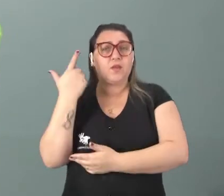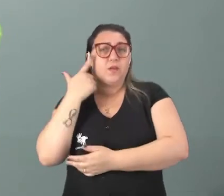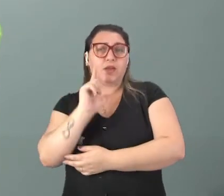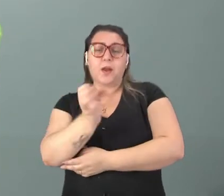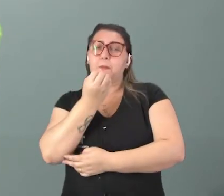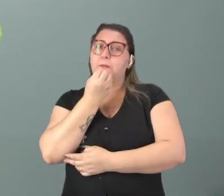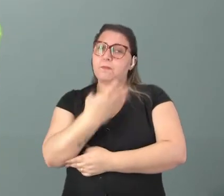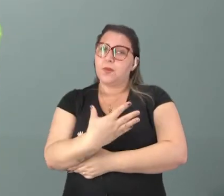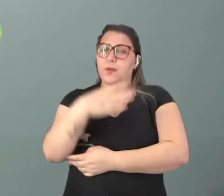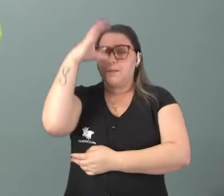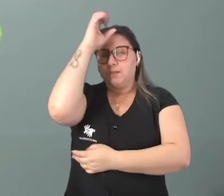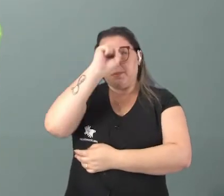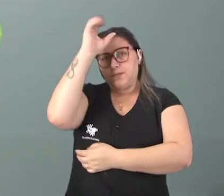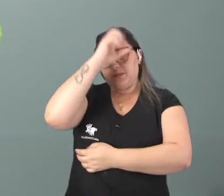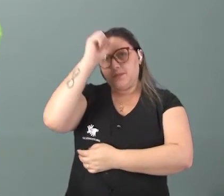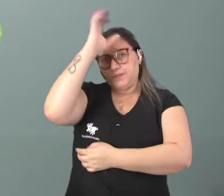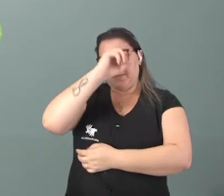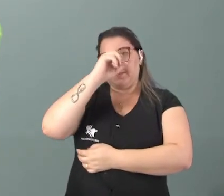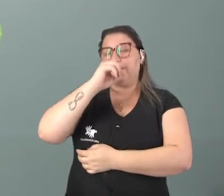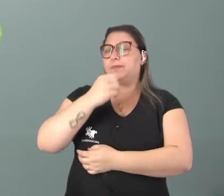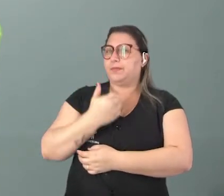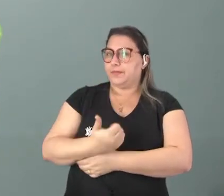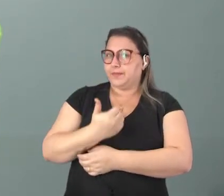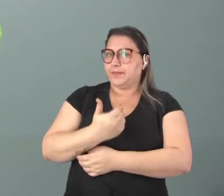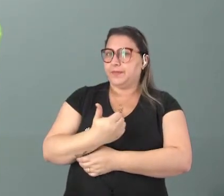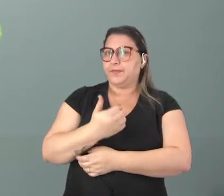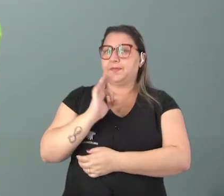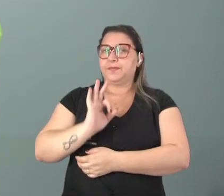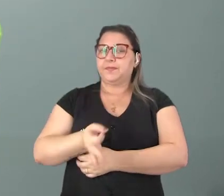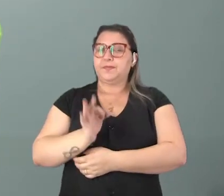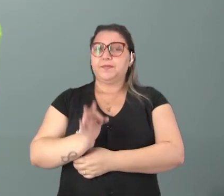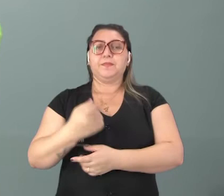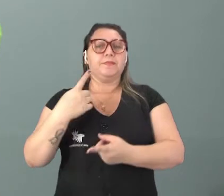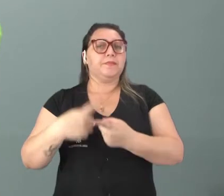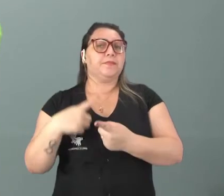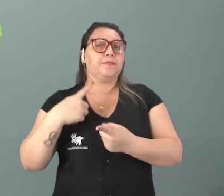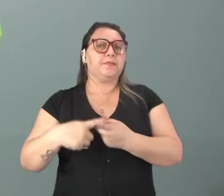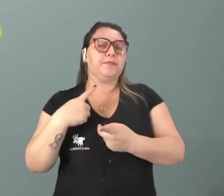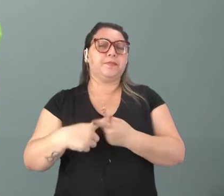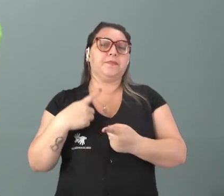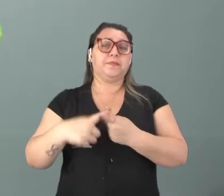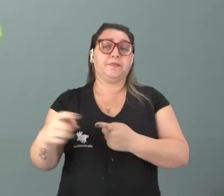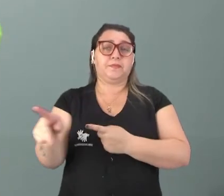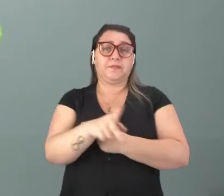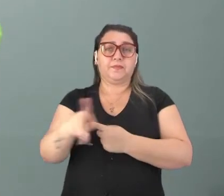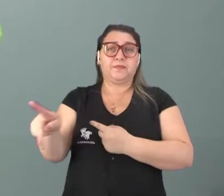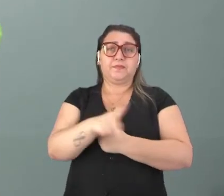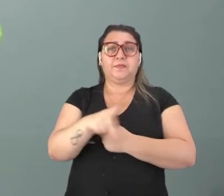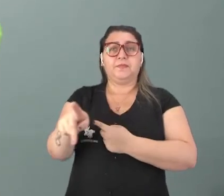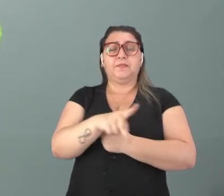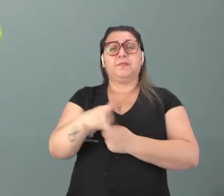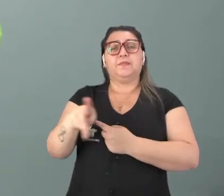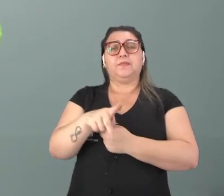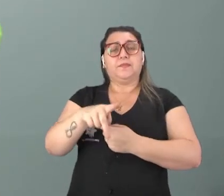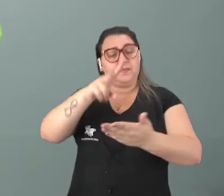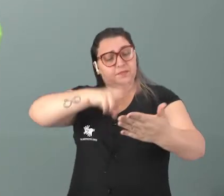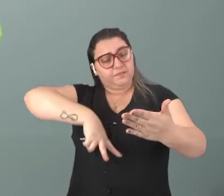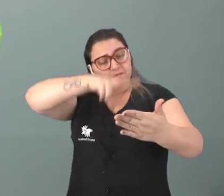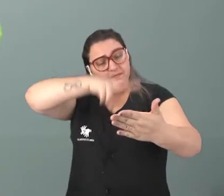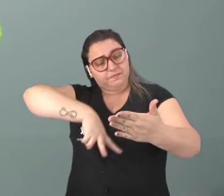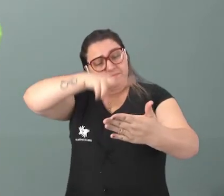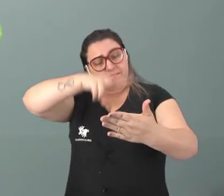ter uma aprendizagem satisfatória, certinho? Porque de repente a professora está ali fazendo uma